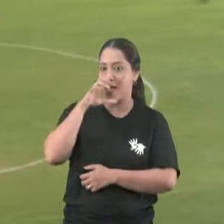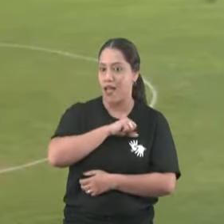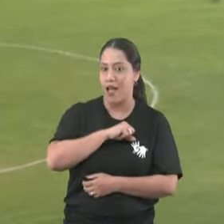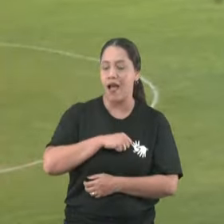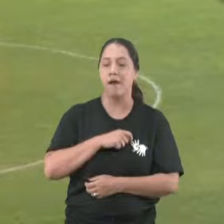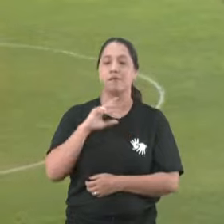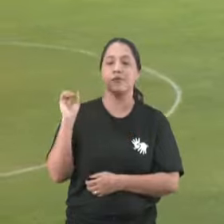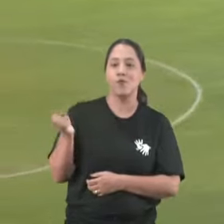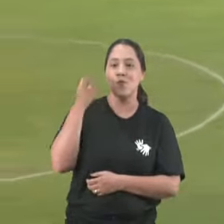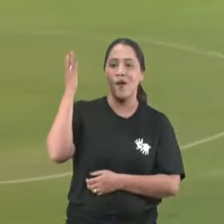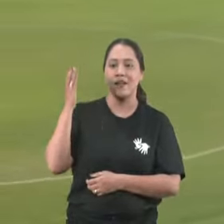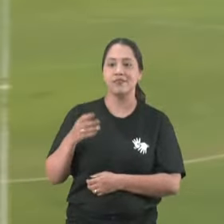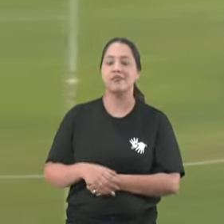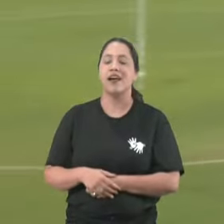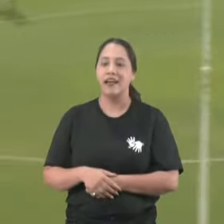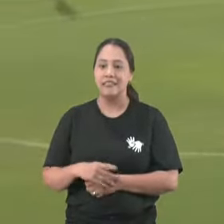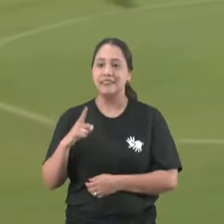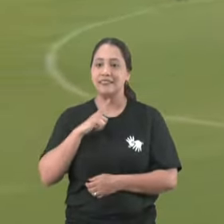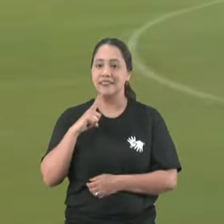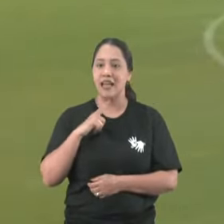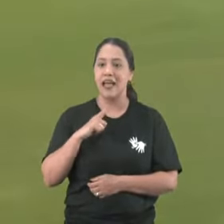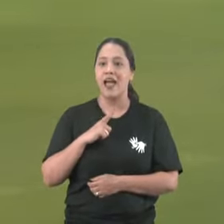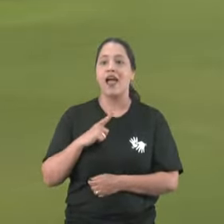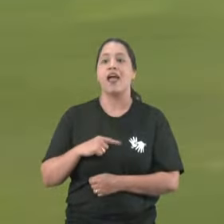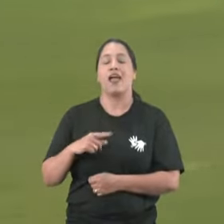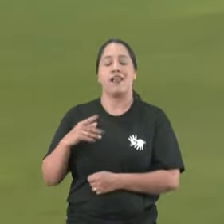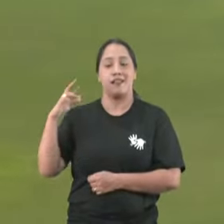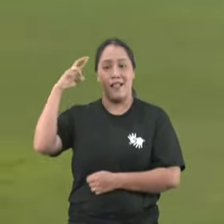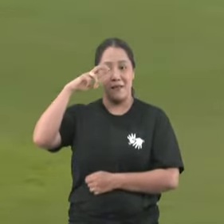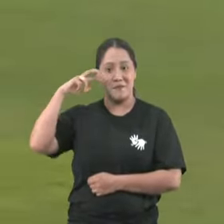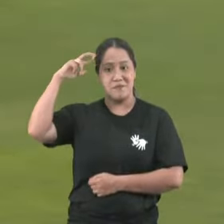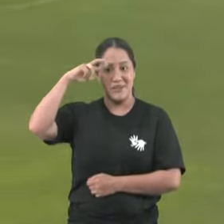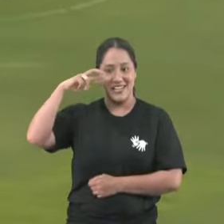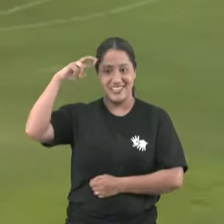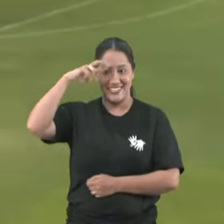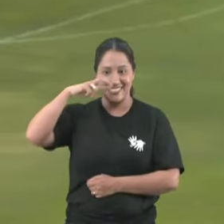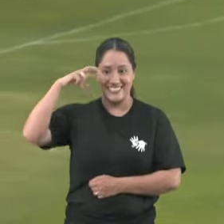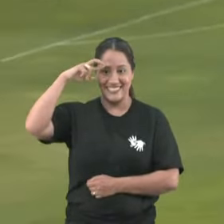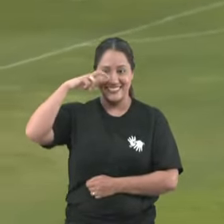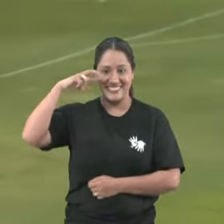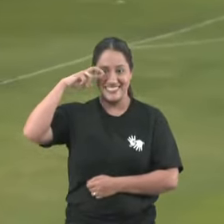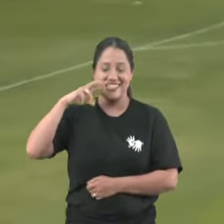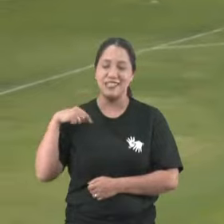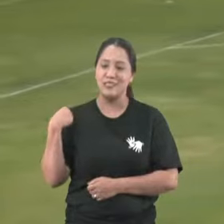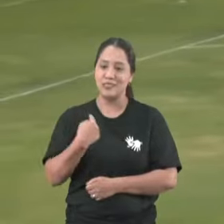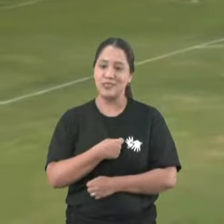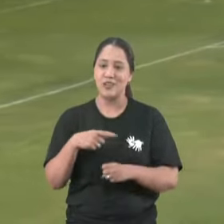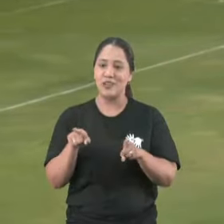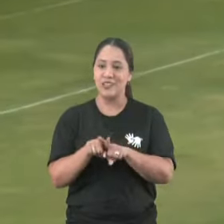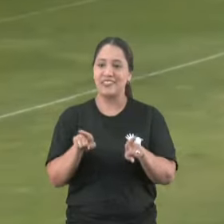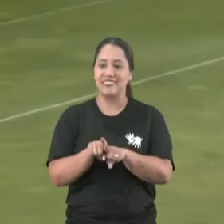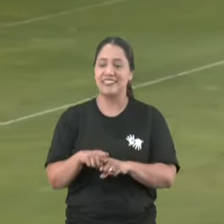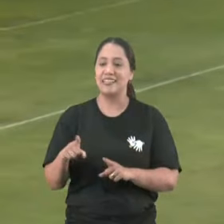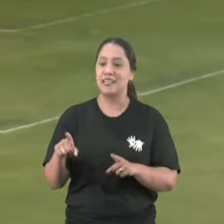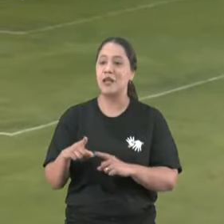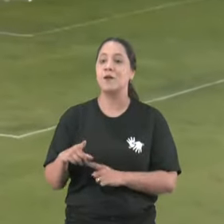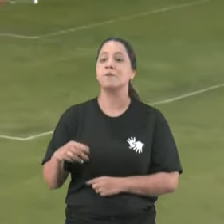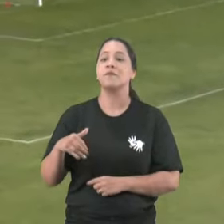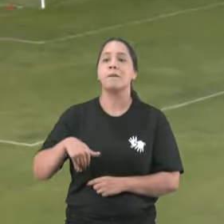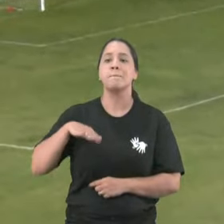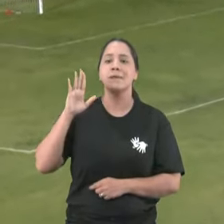atualizar, que além da maciça audiência na Band, nós temos mais